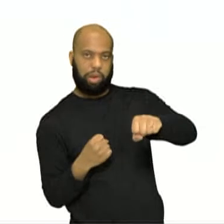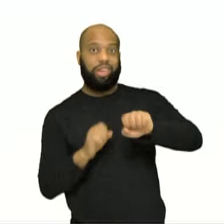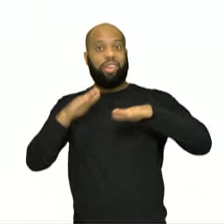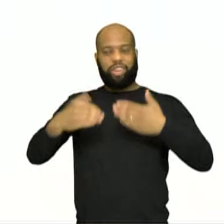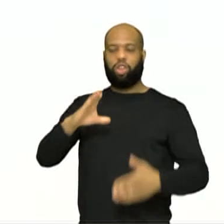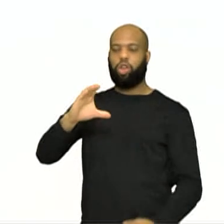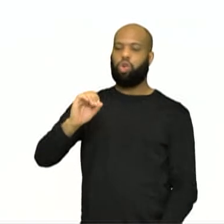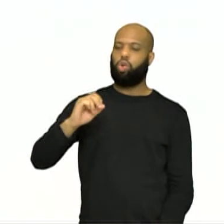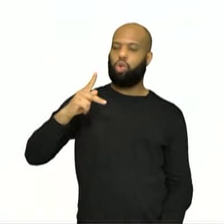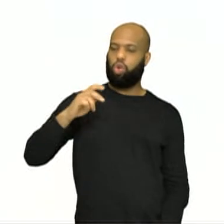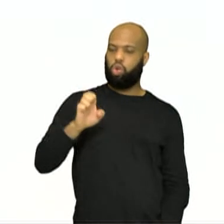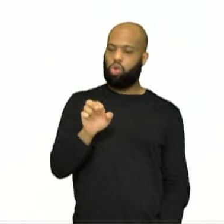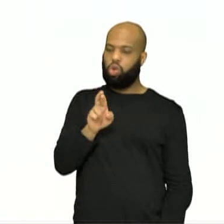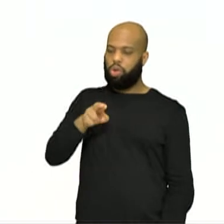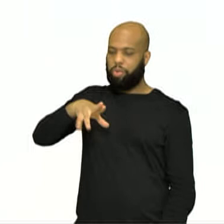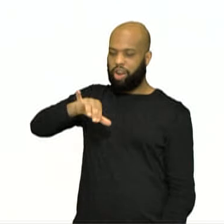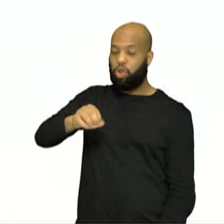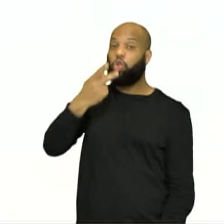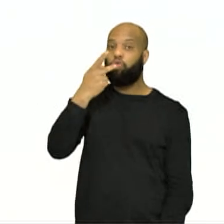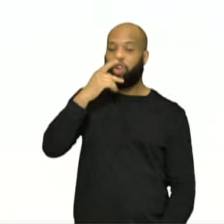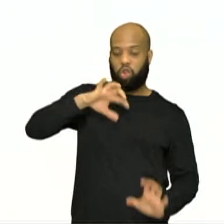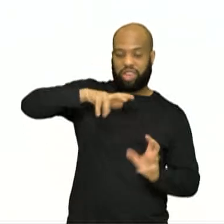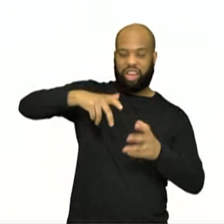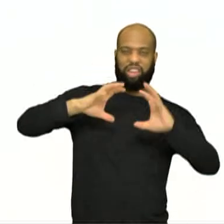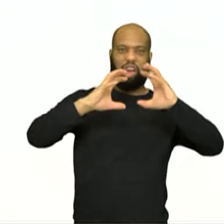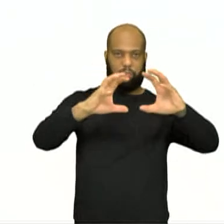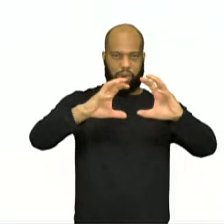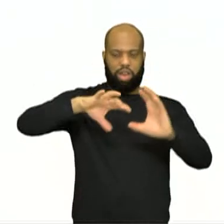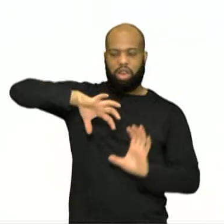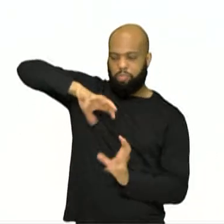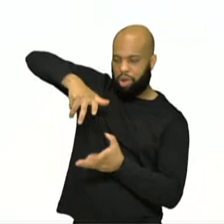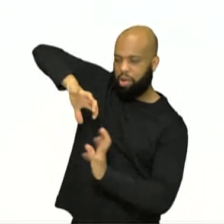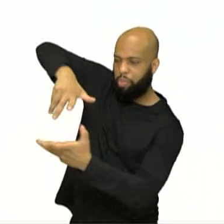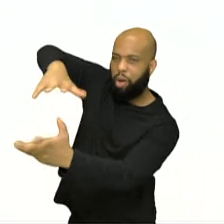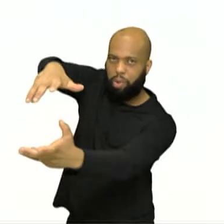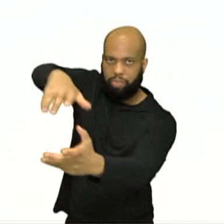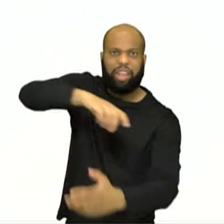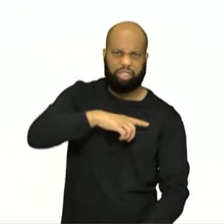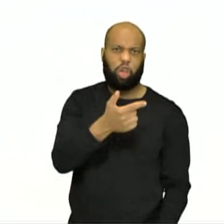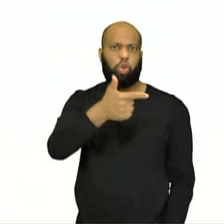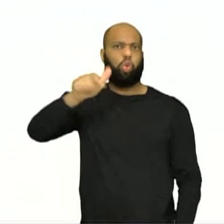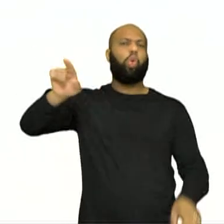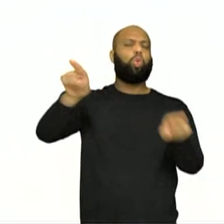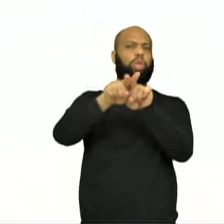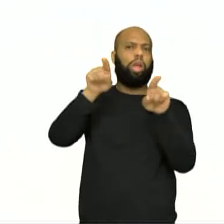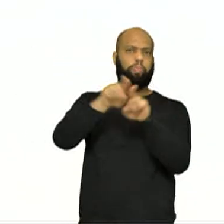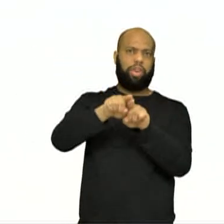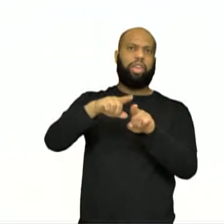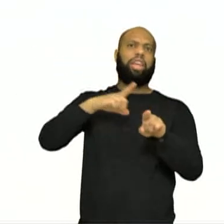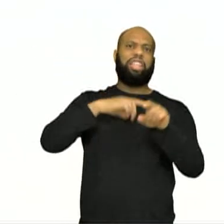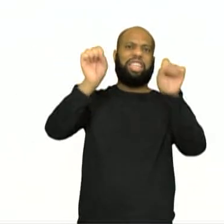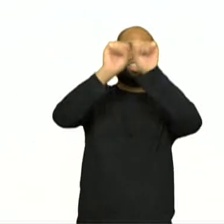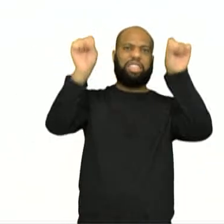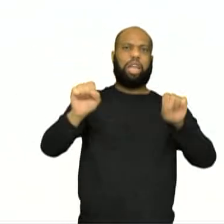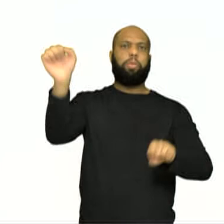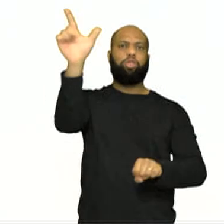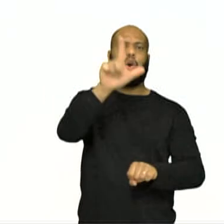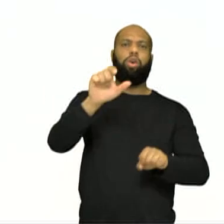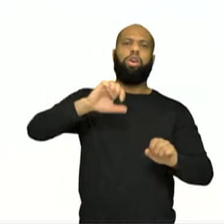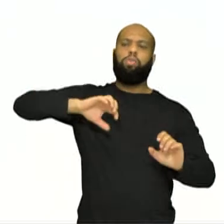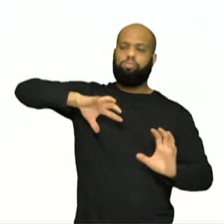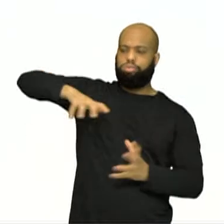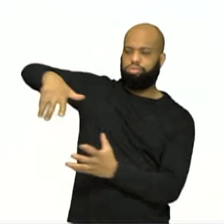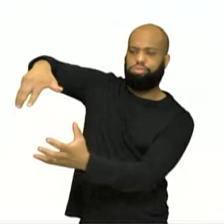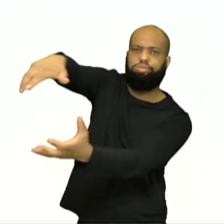identifica que a Terra se movimenta e que é um planeta dentre outros do Sistema Solar. Então, ao observar essa condição